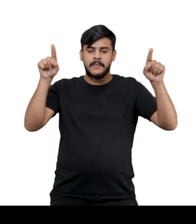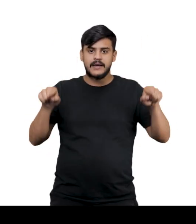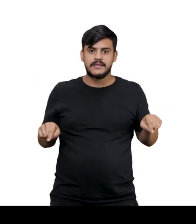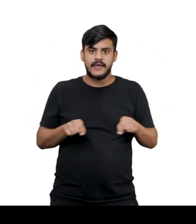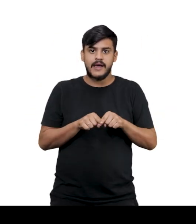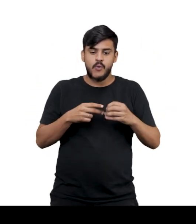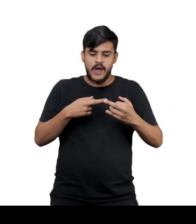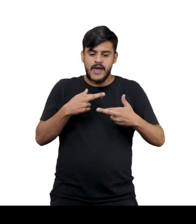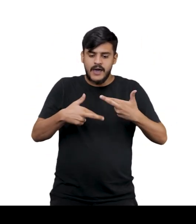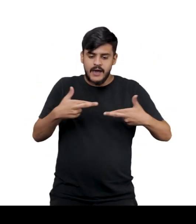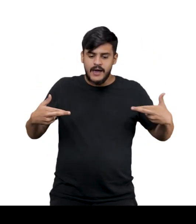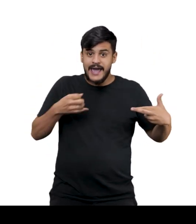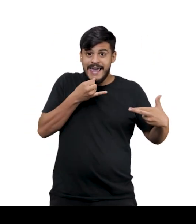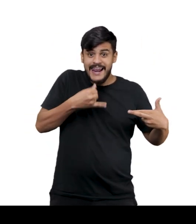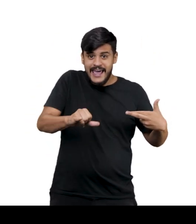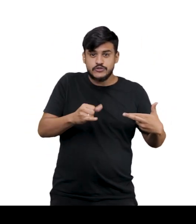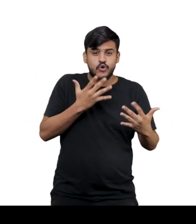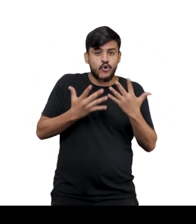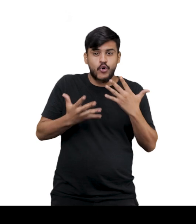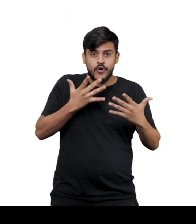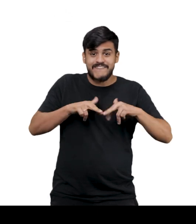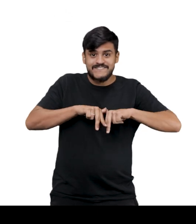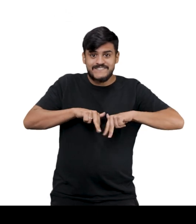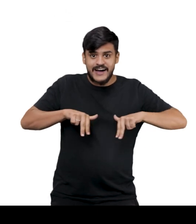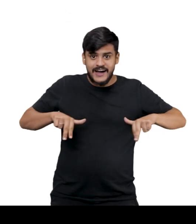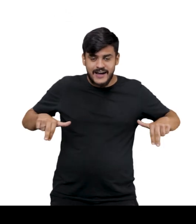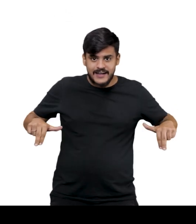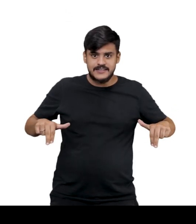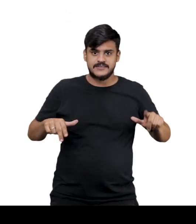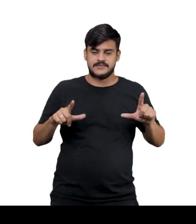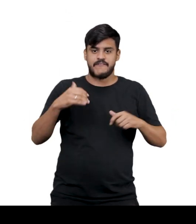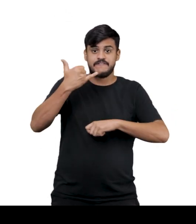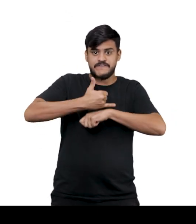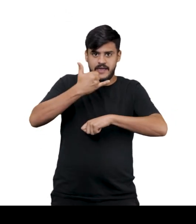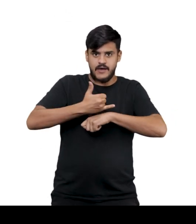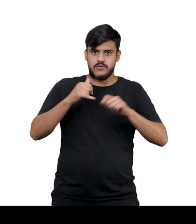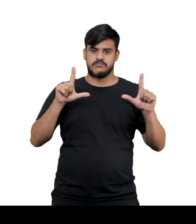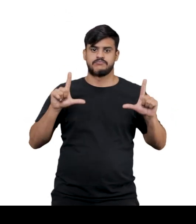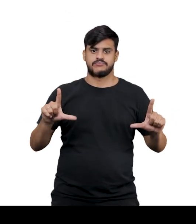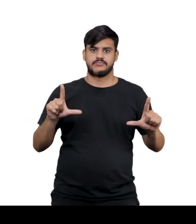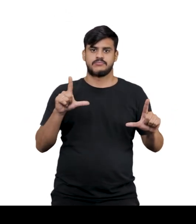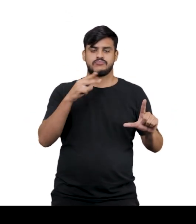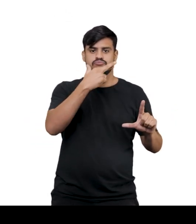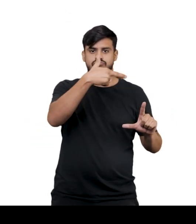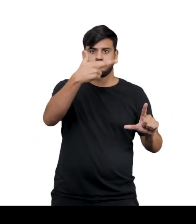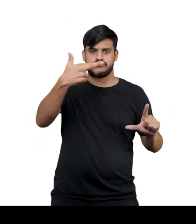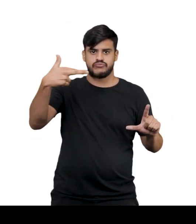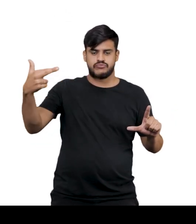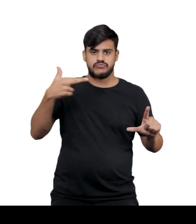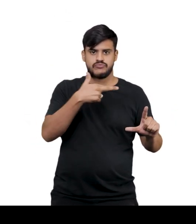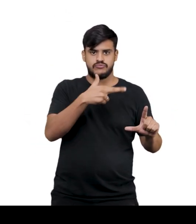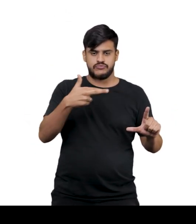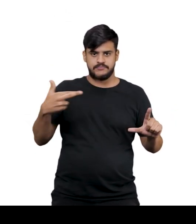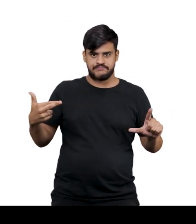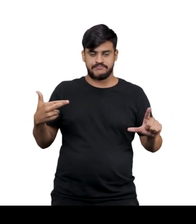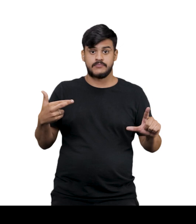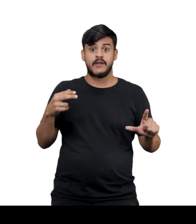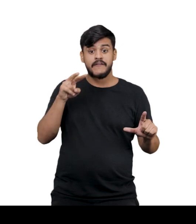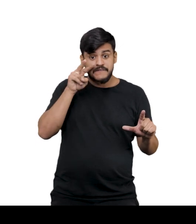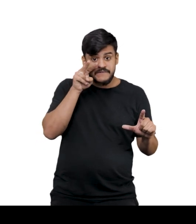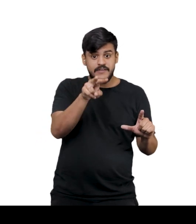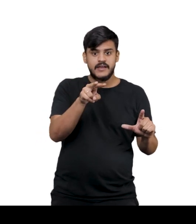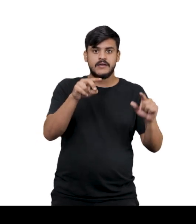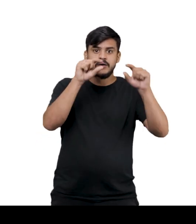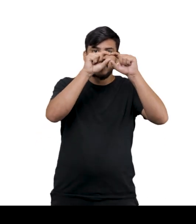um grande painel confeccionado com fios elétricos multicoloridos sobre uma base de alumínio. À